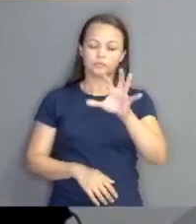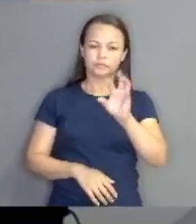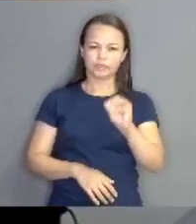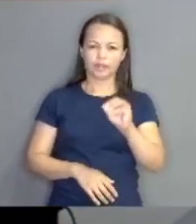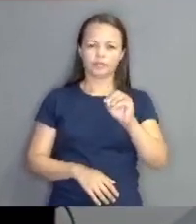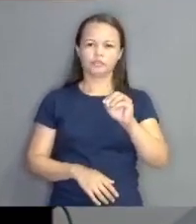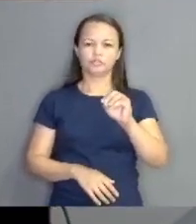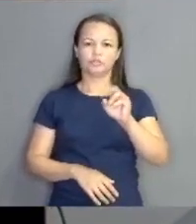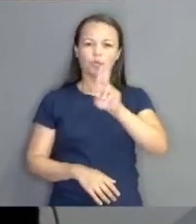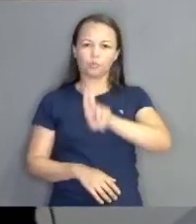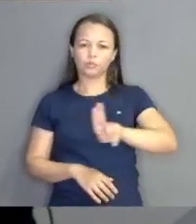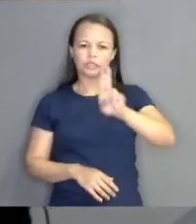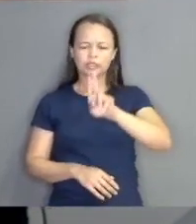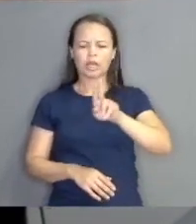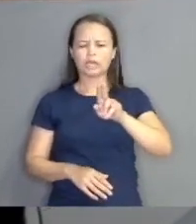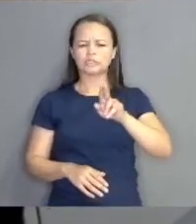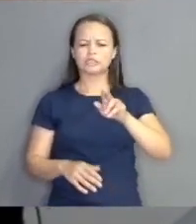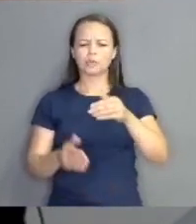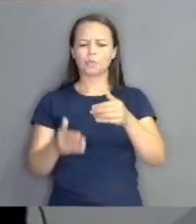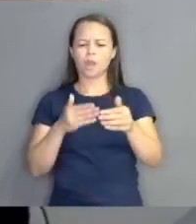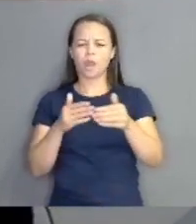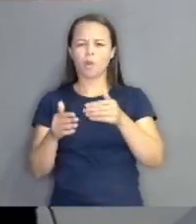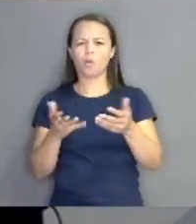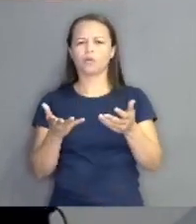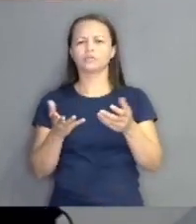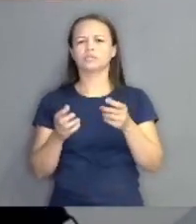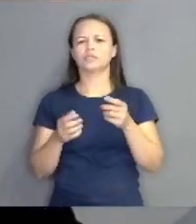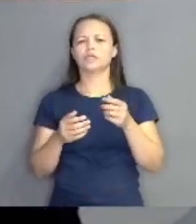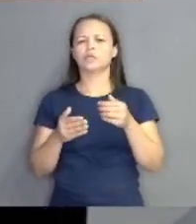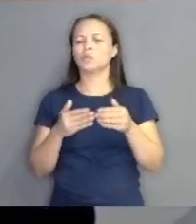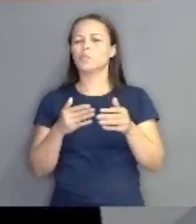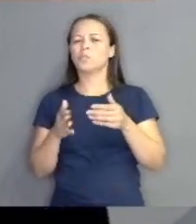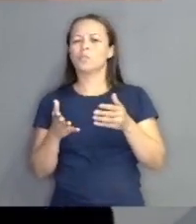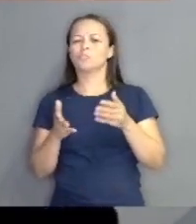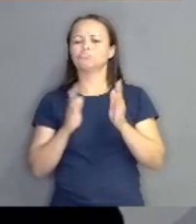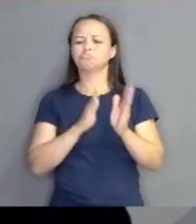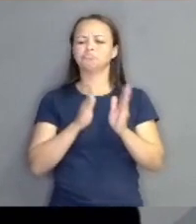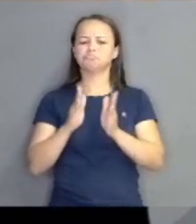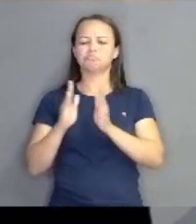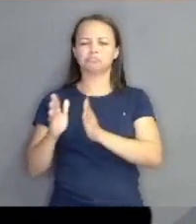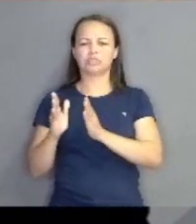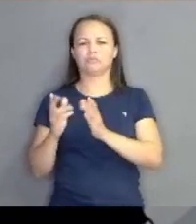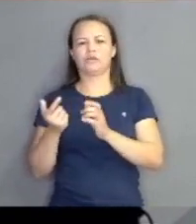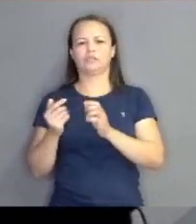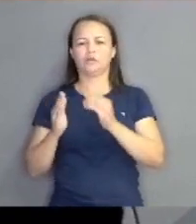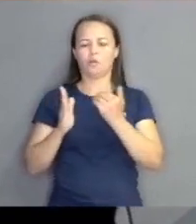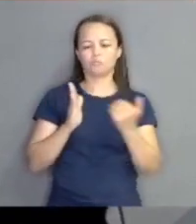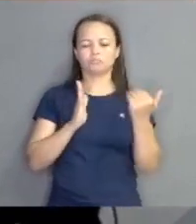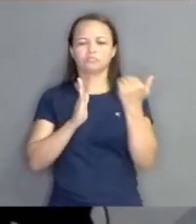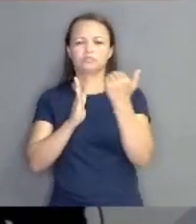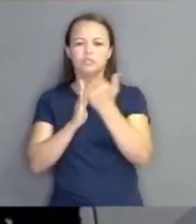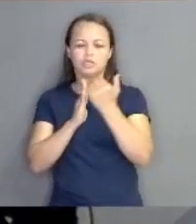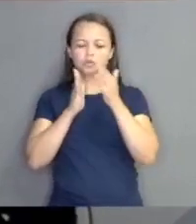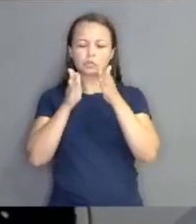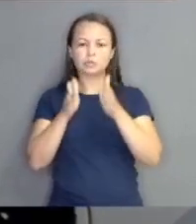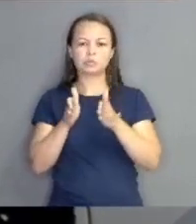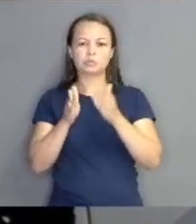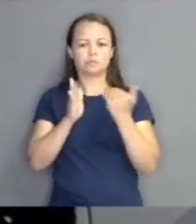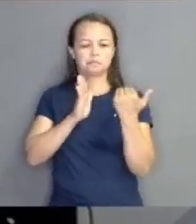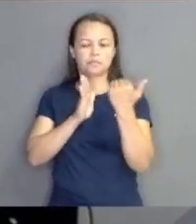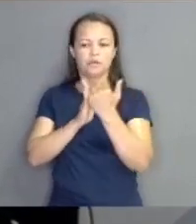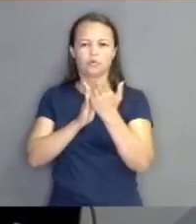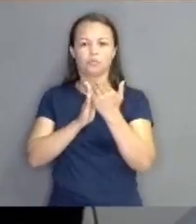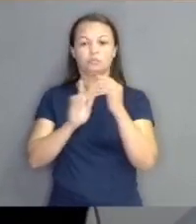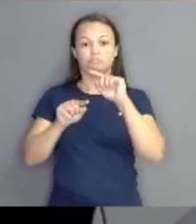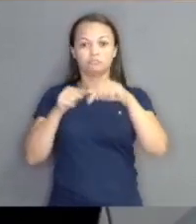de uma ordem qualquer formam uma de ordem superior. Depois das